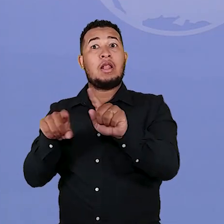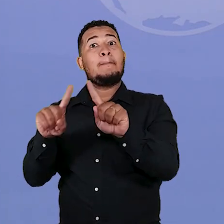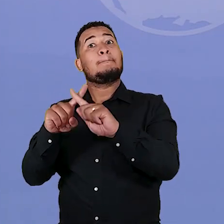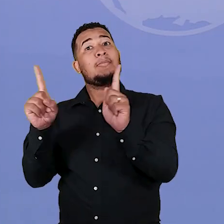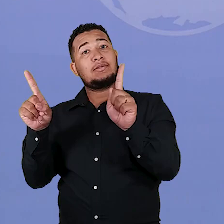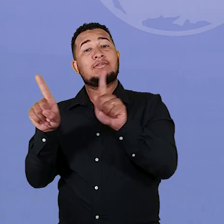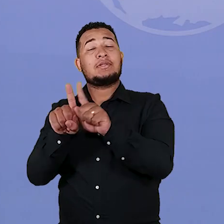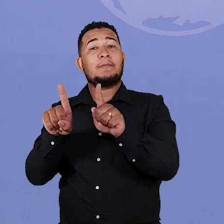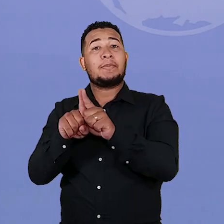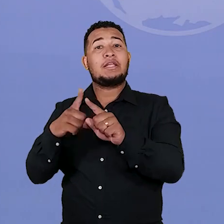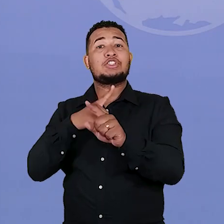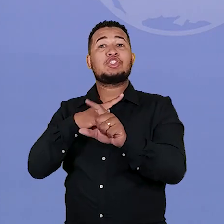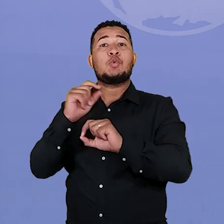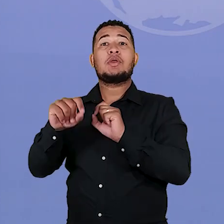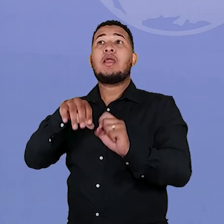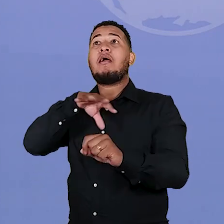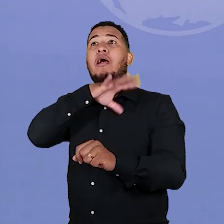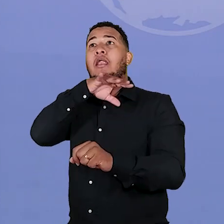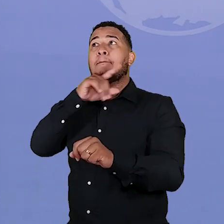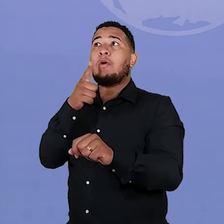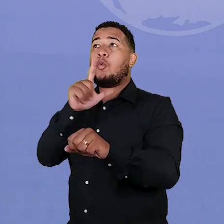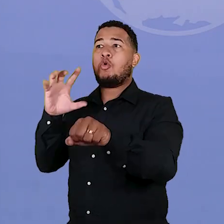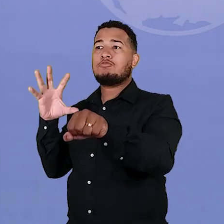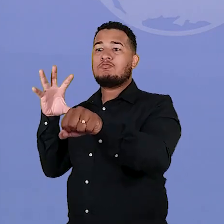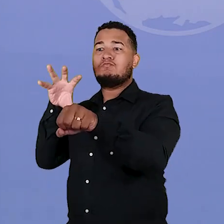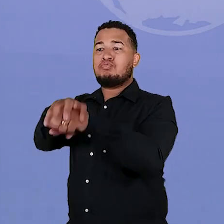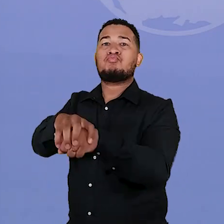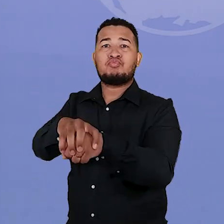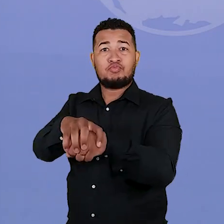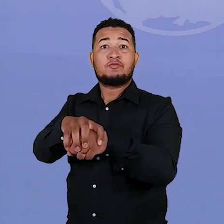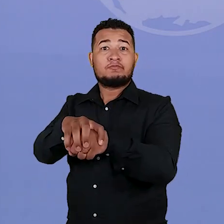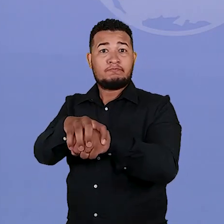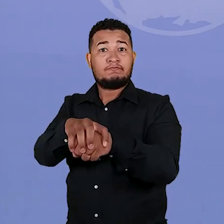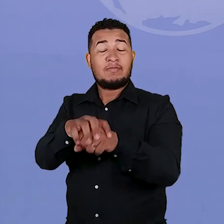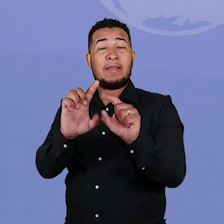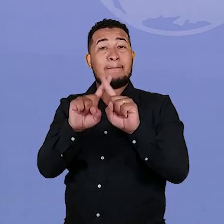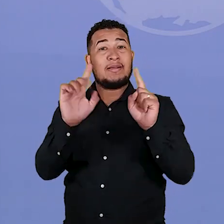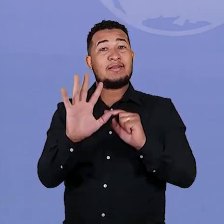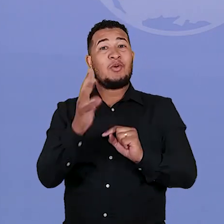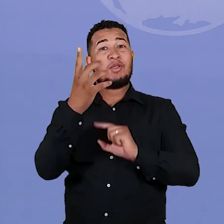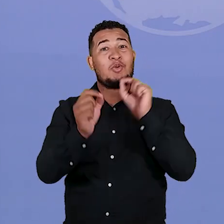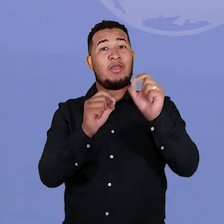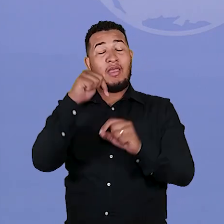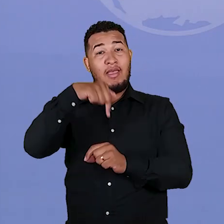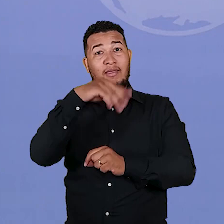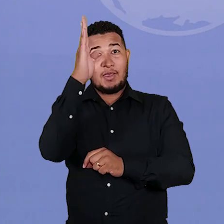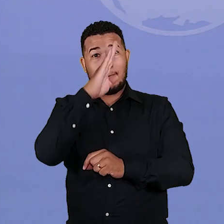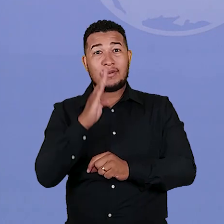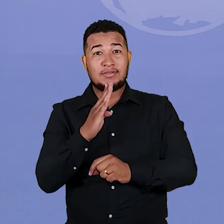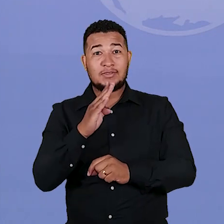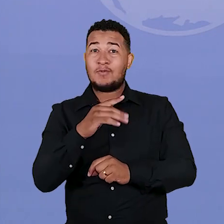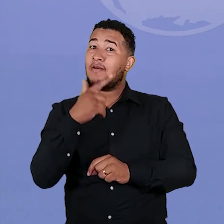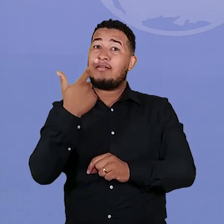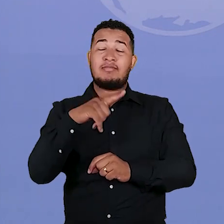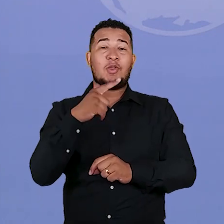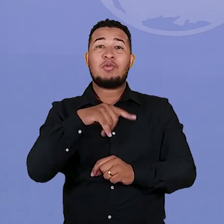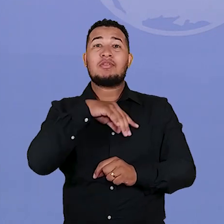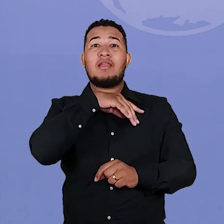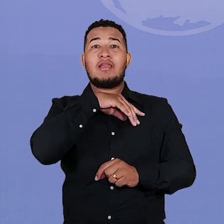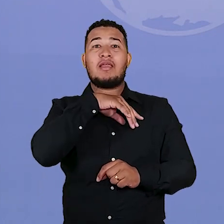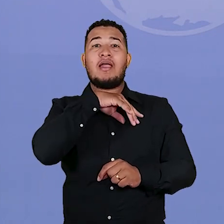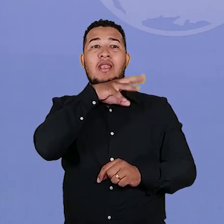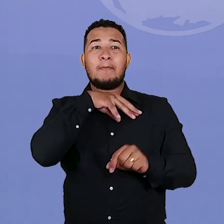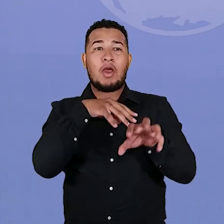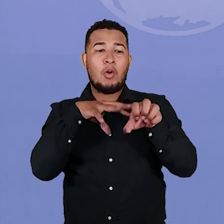ele comia, né? Ele tinha as coisas que ele comia ali, os seres vivos que ele comia, e ele também tinha predadores. Só